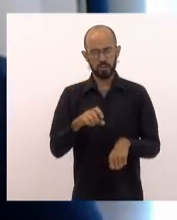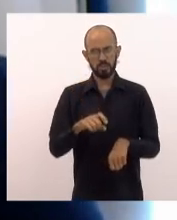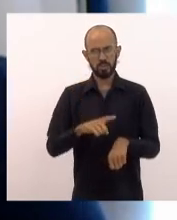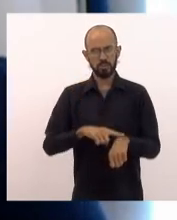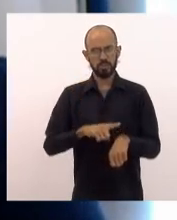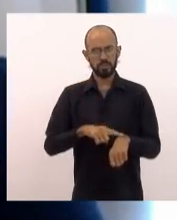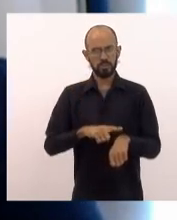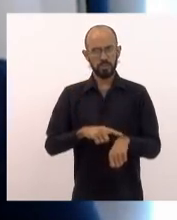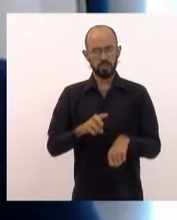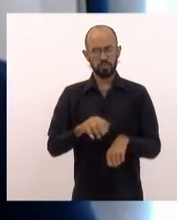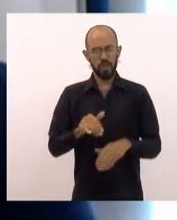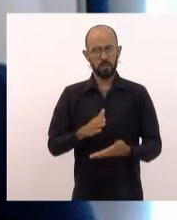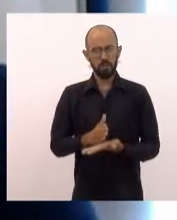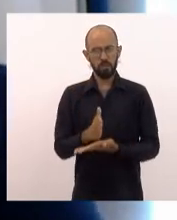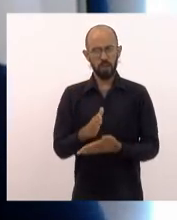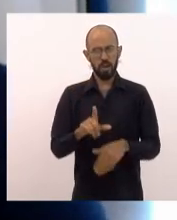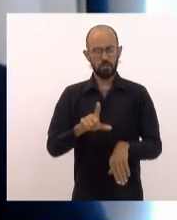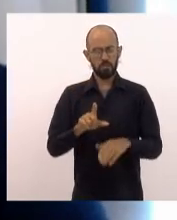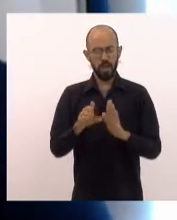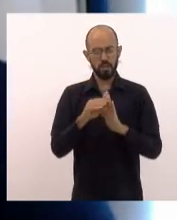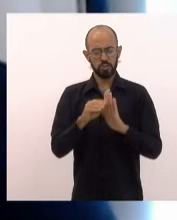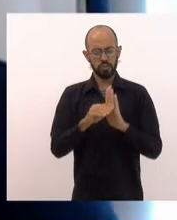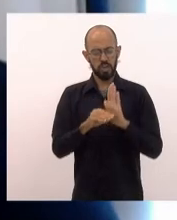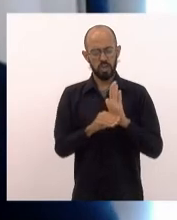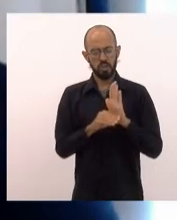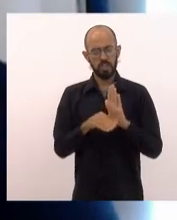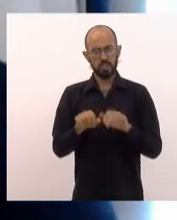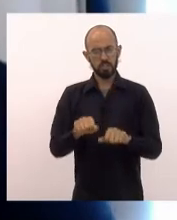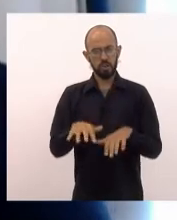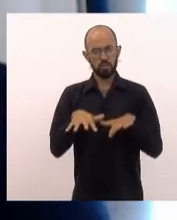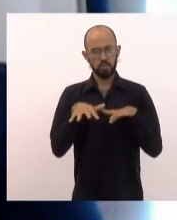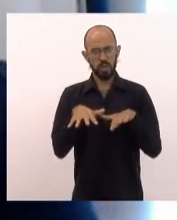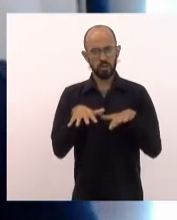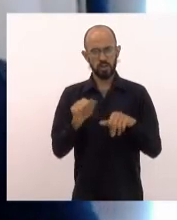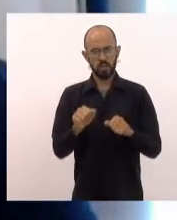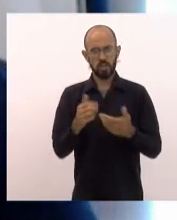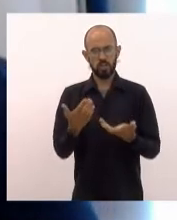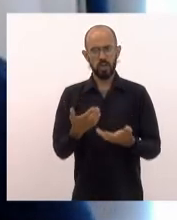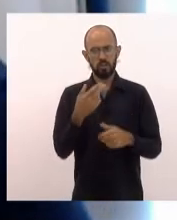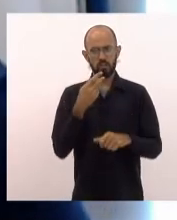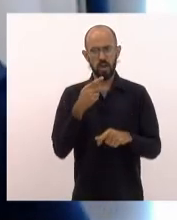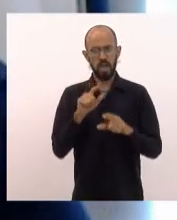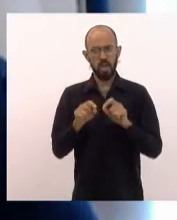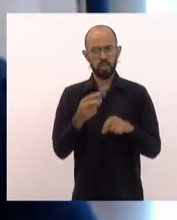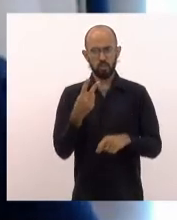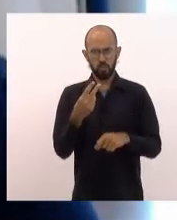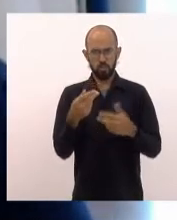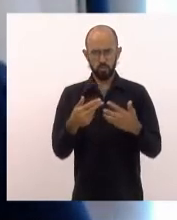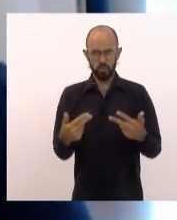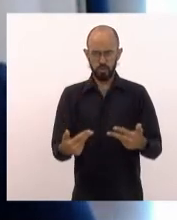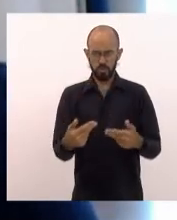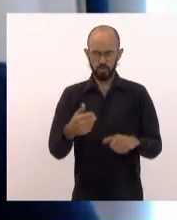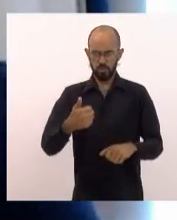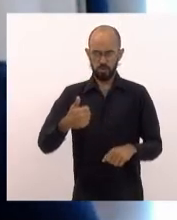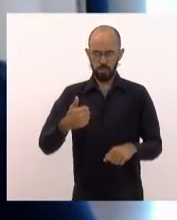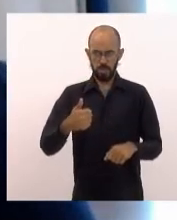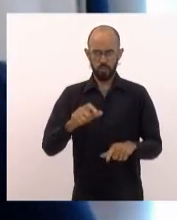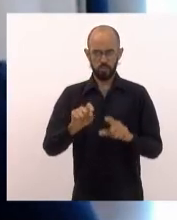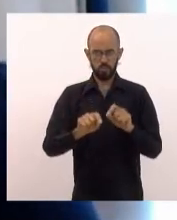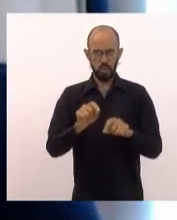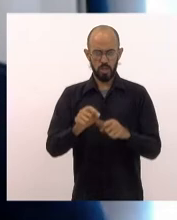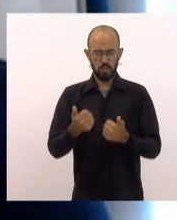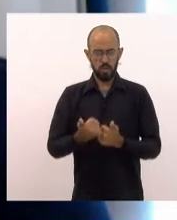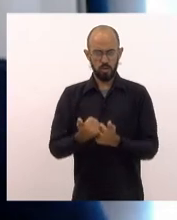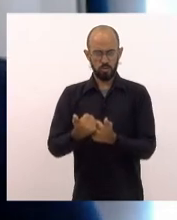uma agenda de audiências públicas. Dentre elas, eu quero destacar dois pontos. Um, que trata do auxílio